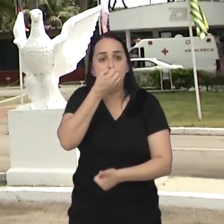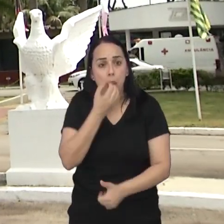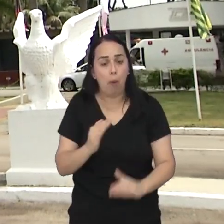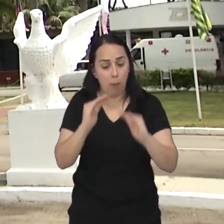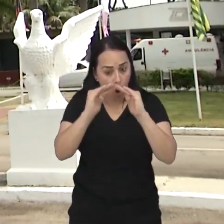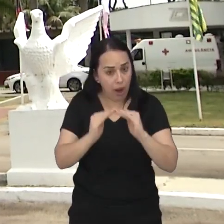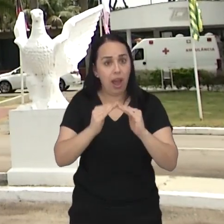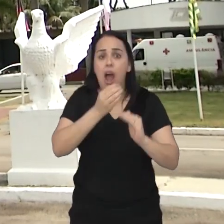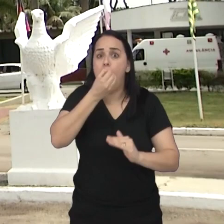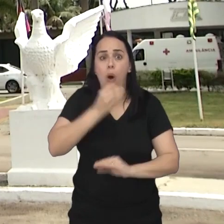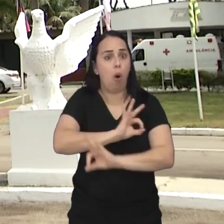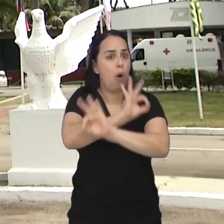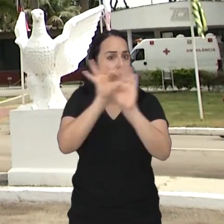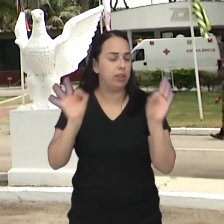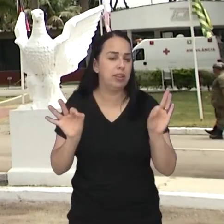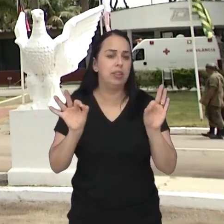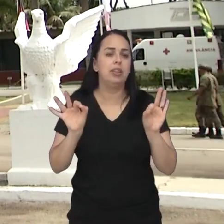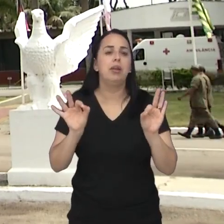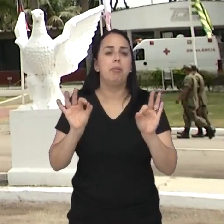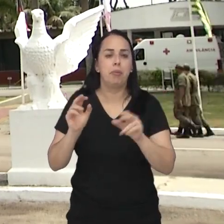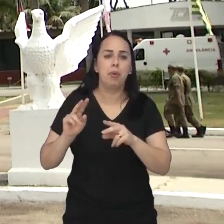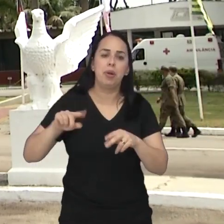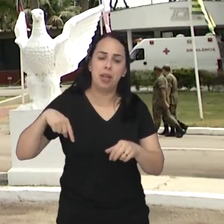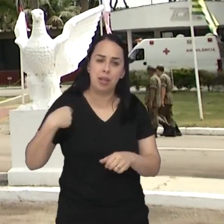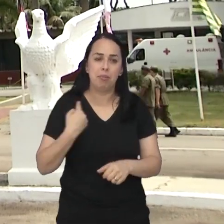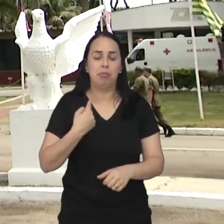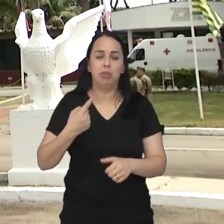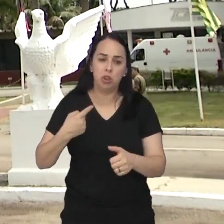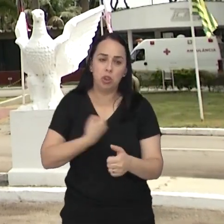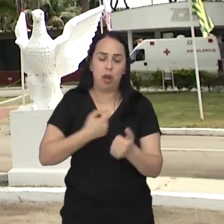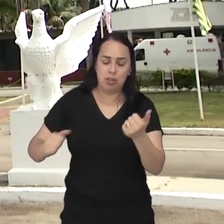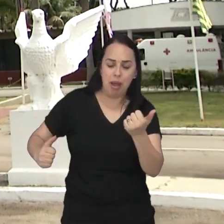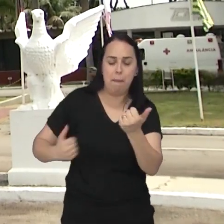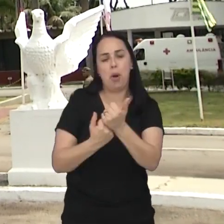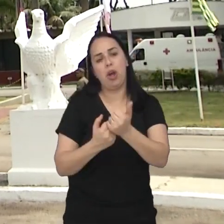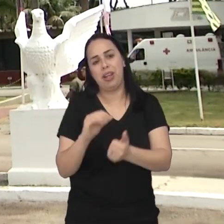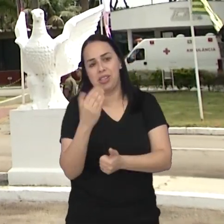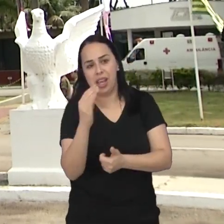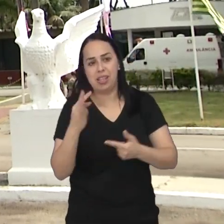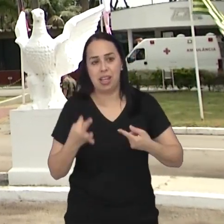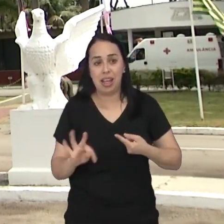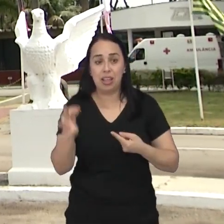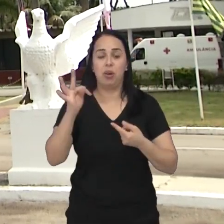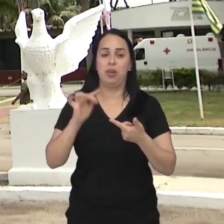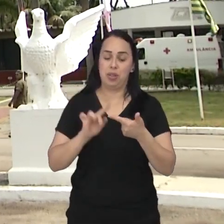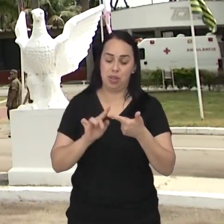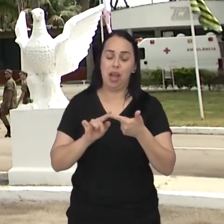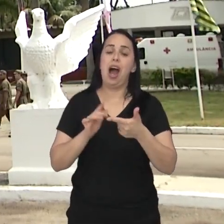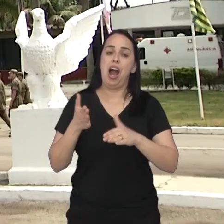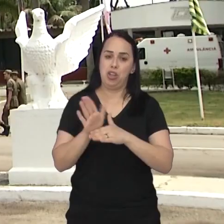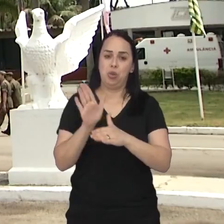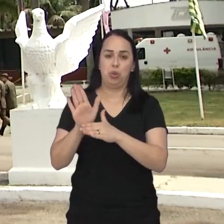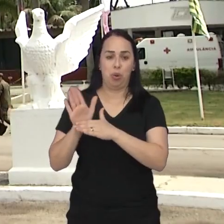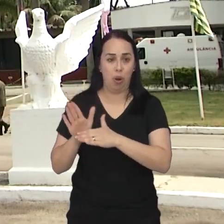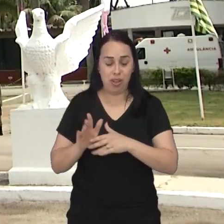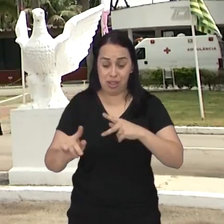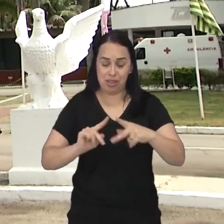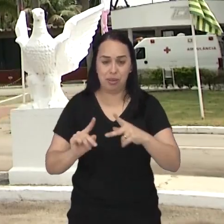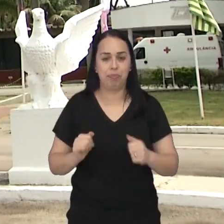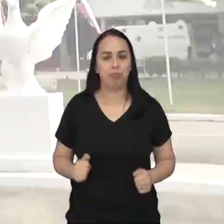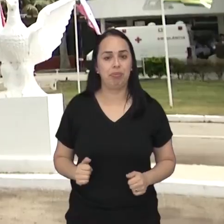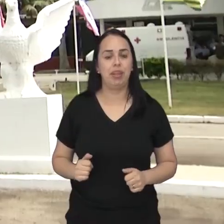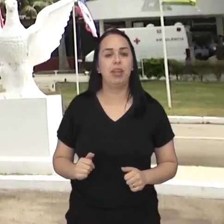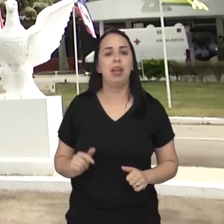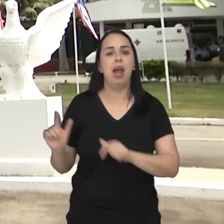maravilhosa, muito boa de se viver, e com esse apoio nosso na área de ciência, tecnologia e inovação, com certeza contribuiu